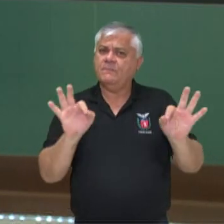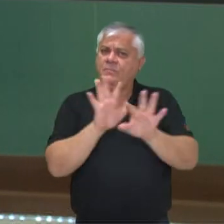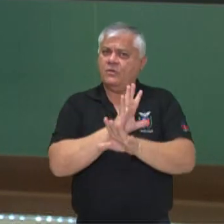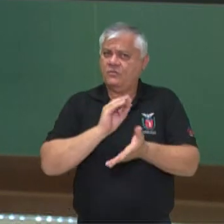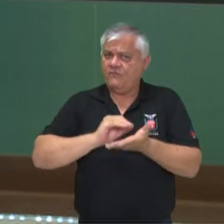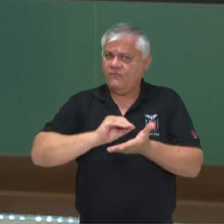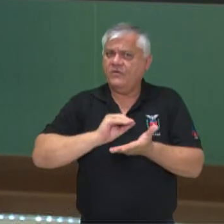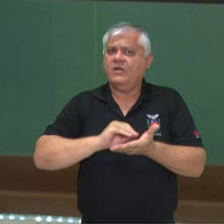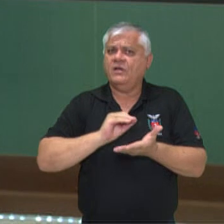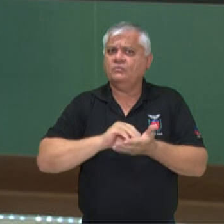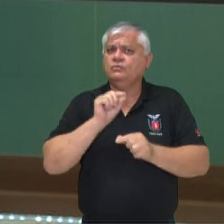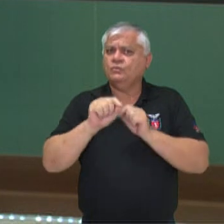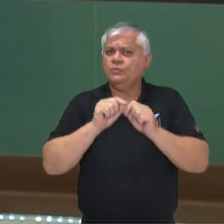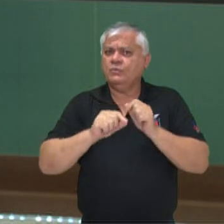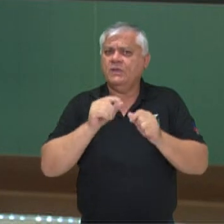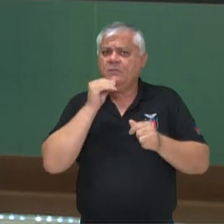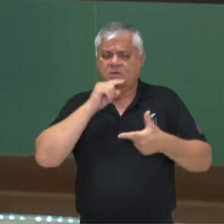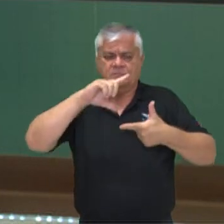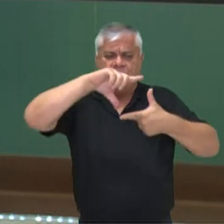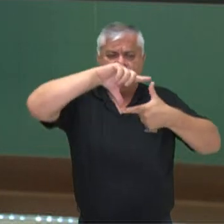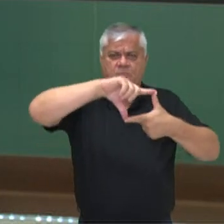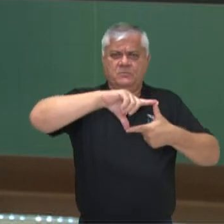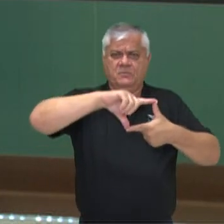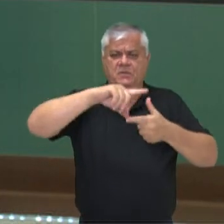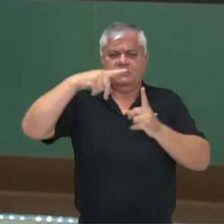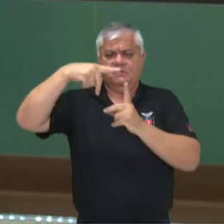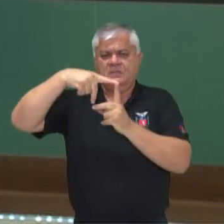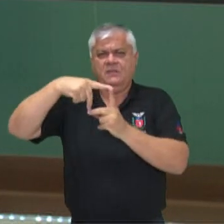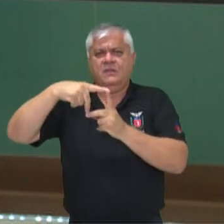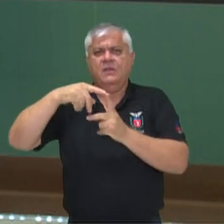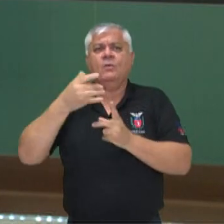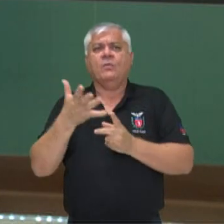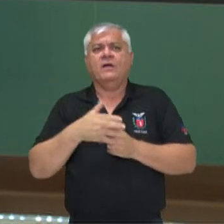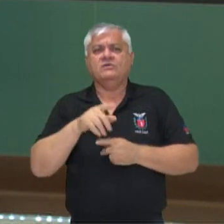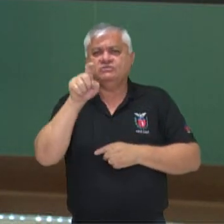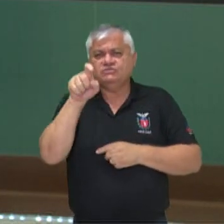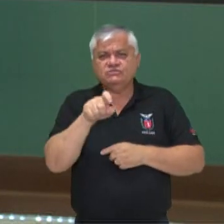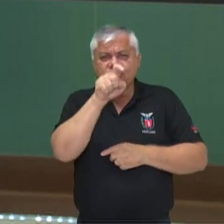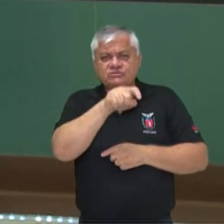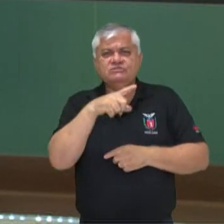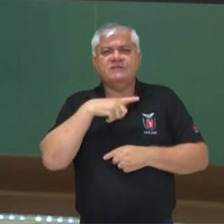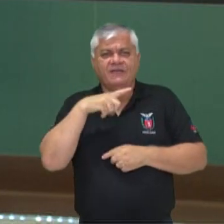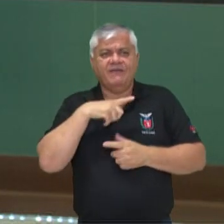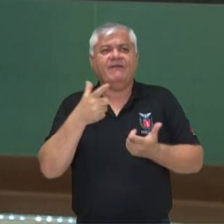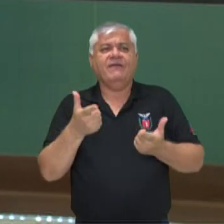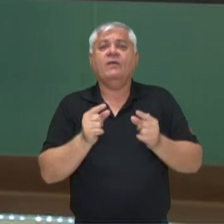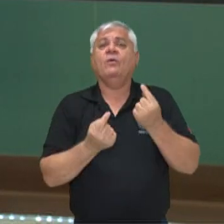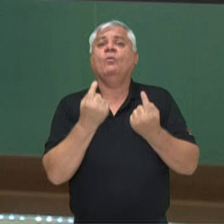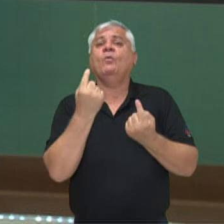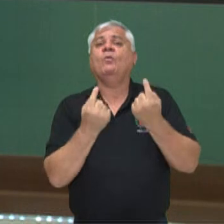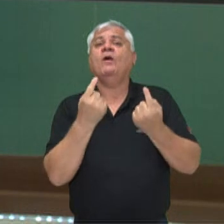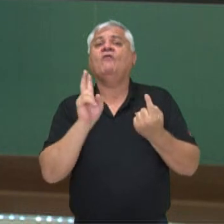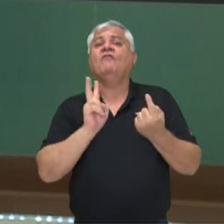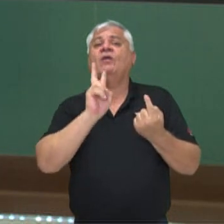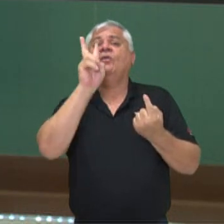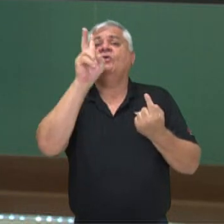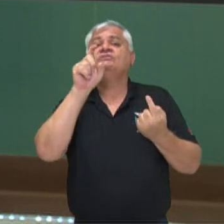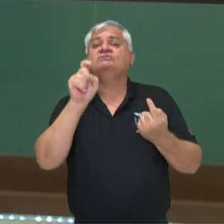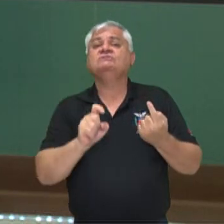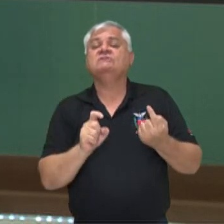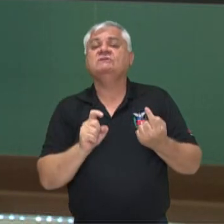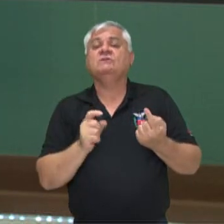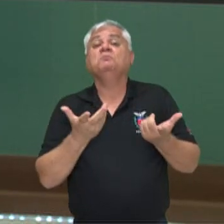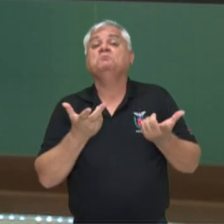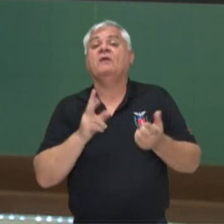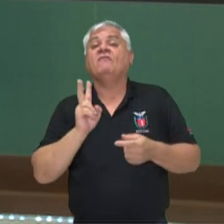me perguntando o lado de quadrado, o lado de retângulo. Todos eles têm o x no meio, ó. Se eu determinar qual é o valor de x, eu consigo